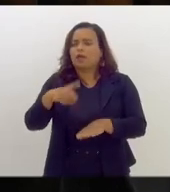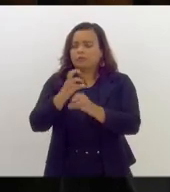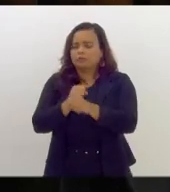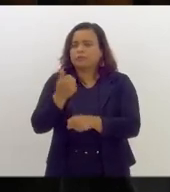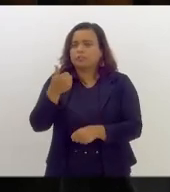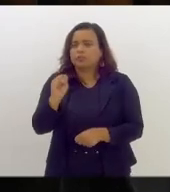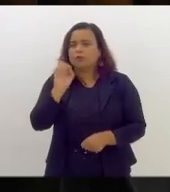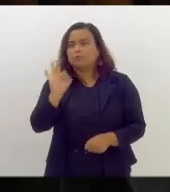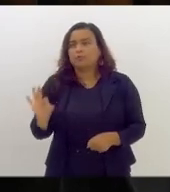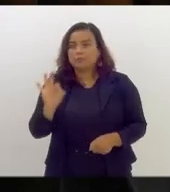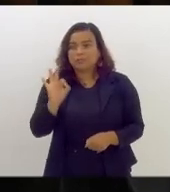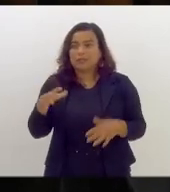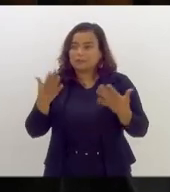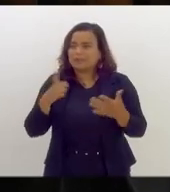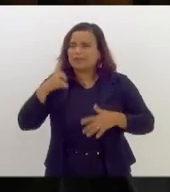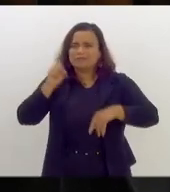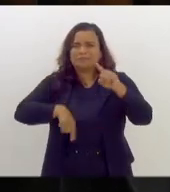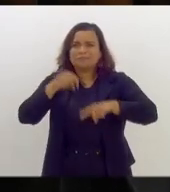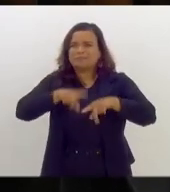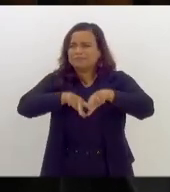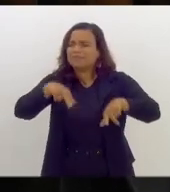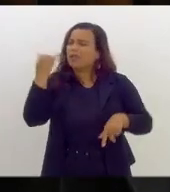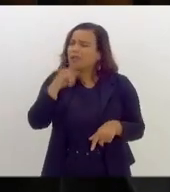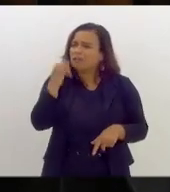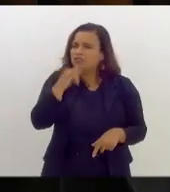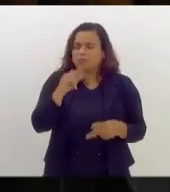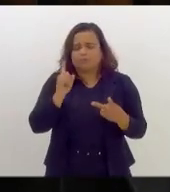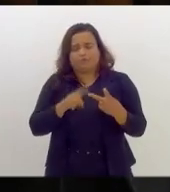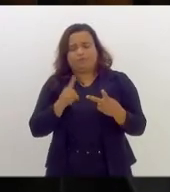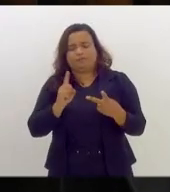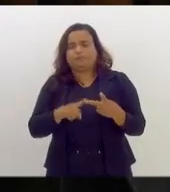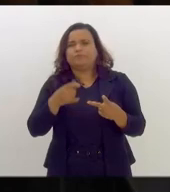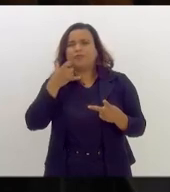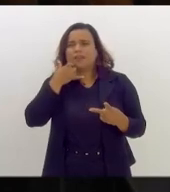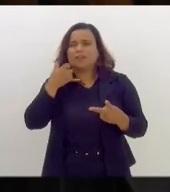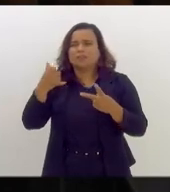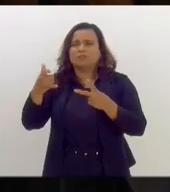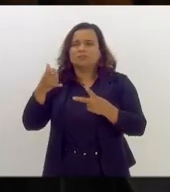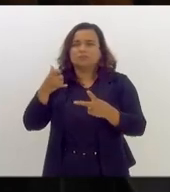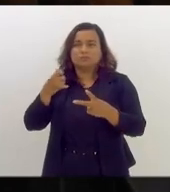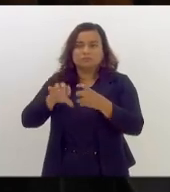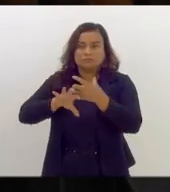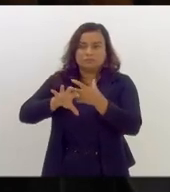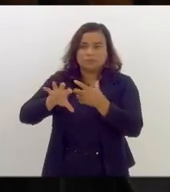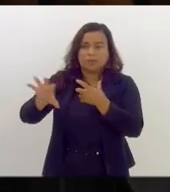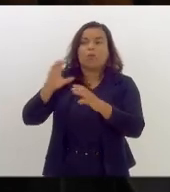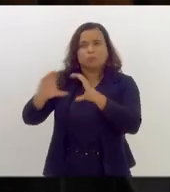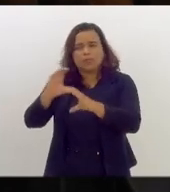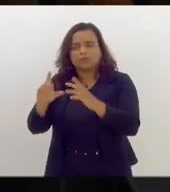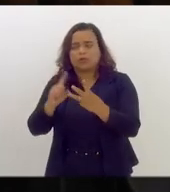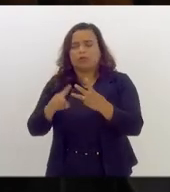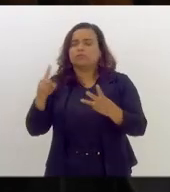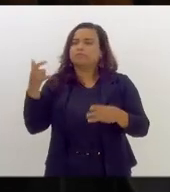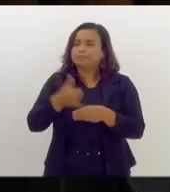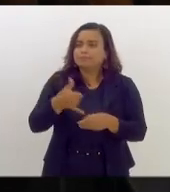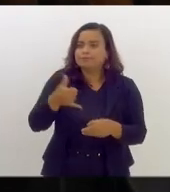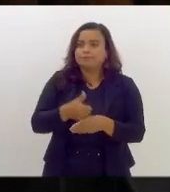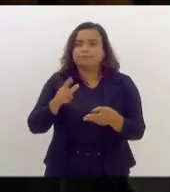. então uma série de produtos energia telecomunicações combustíveis